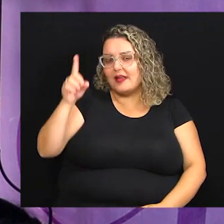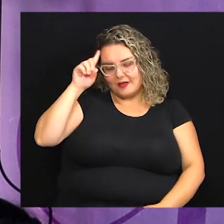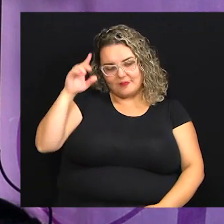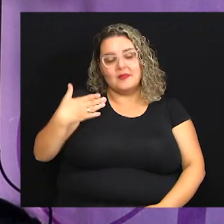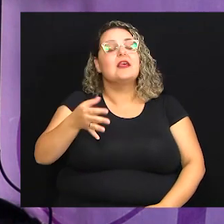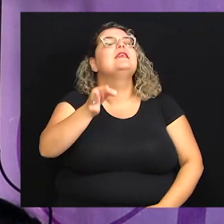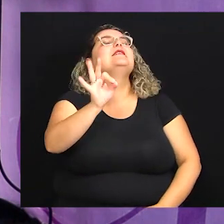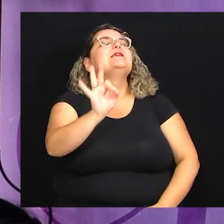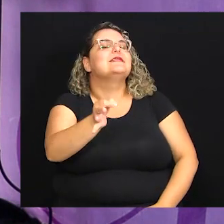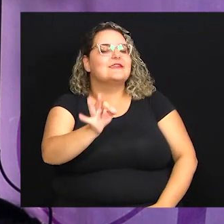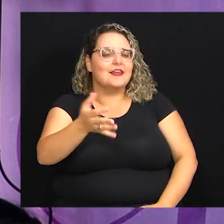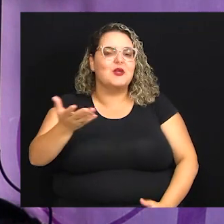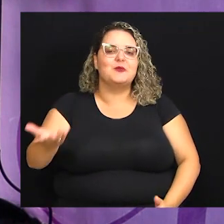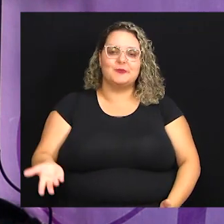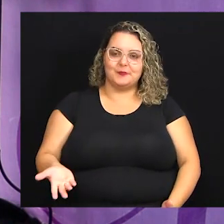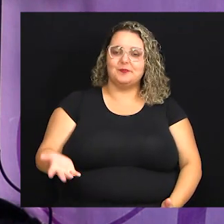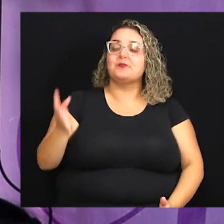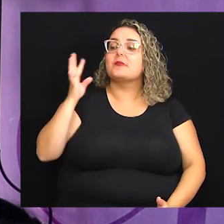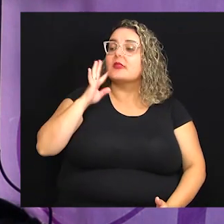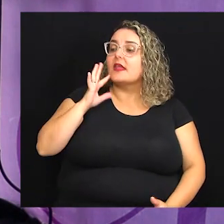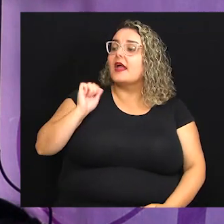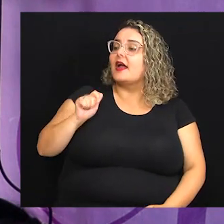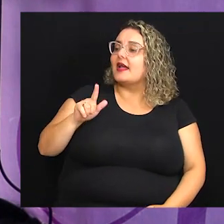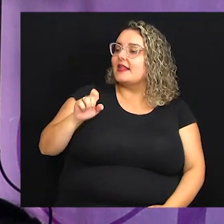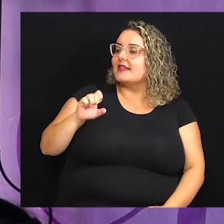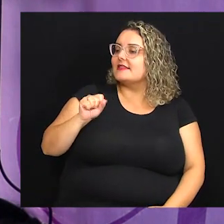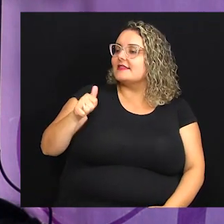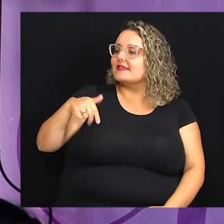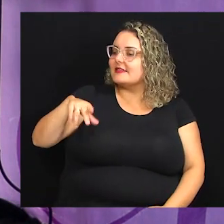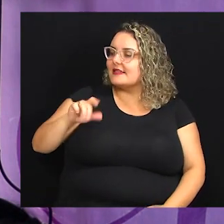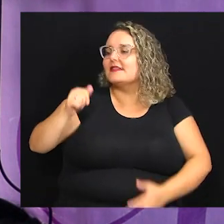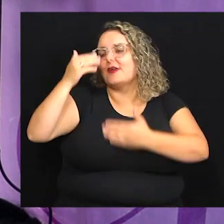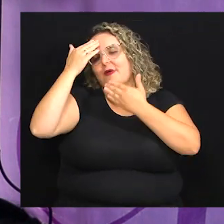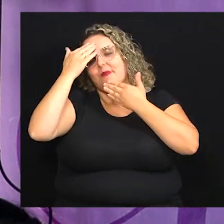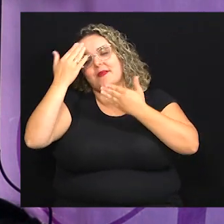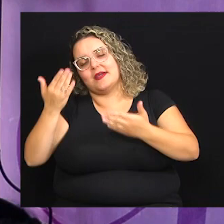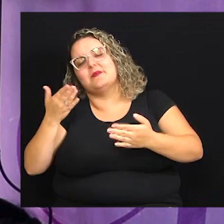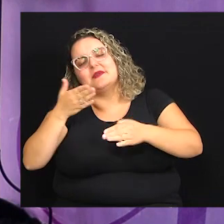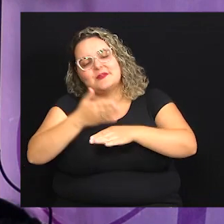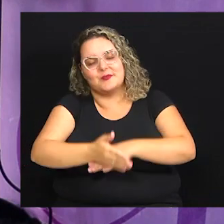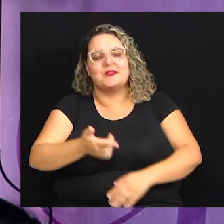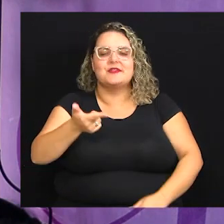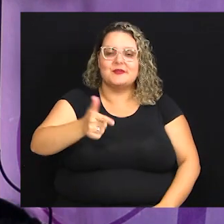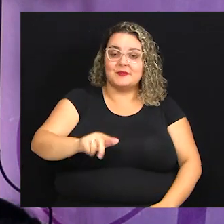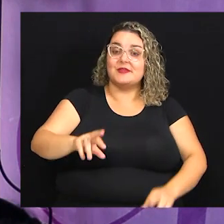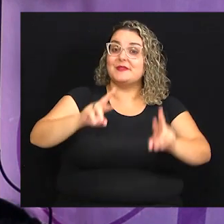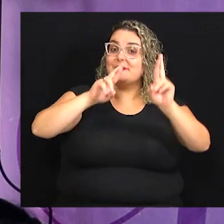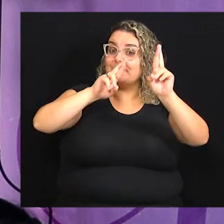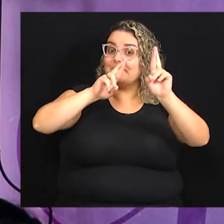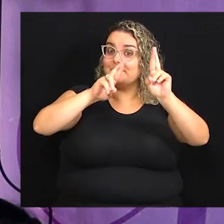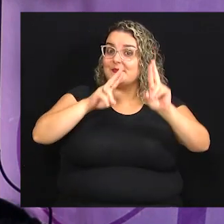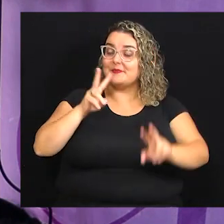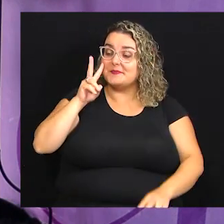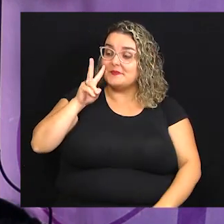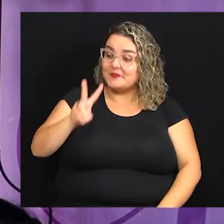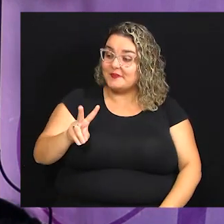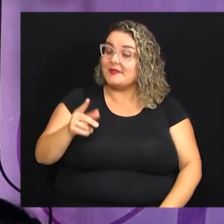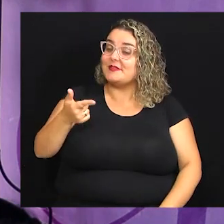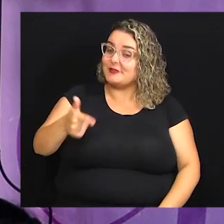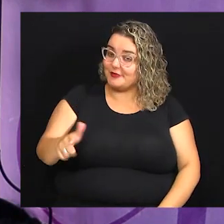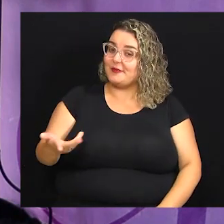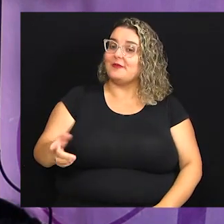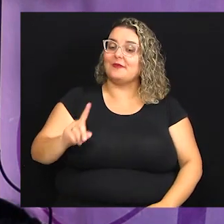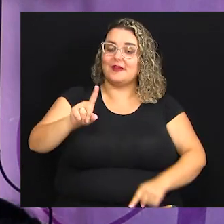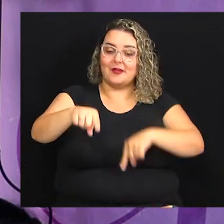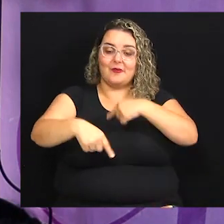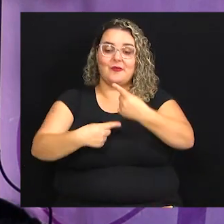por dia. Exatamente. Legal, Alessandra, obrigada pela sua participação mais uma vez. Esperamos te vê-la em